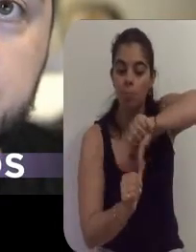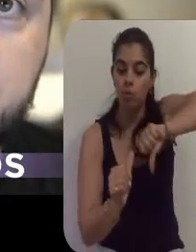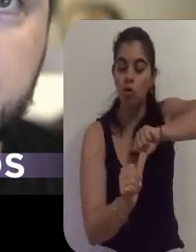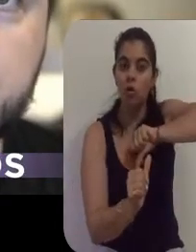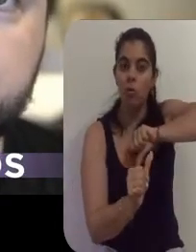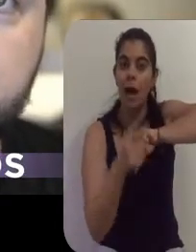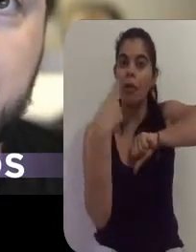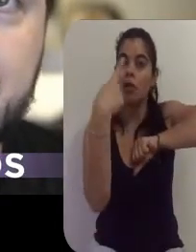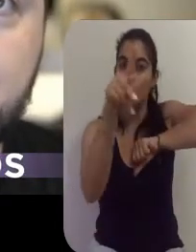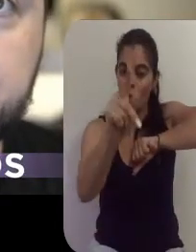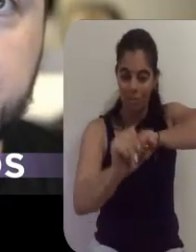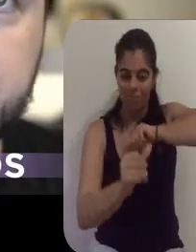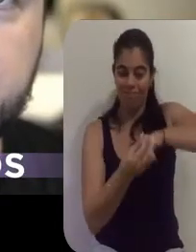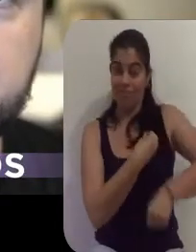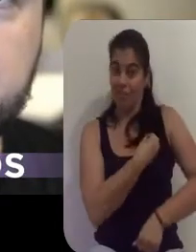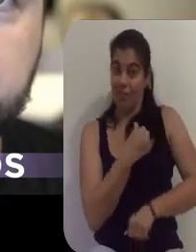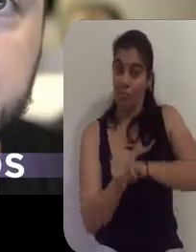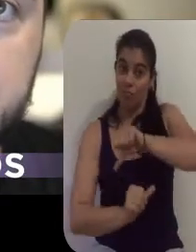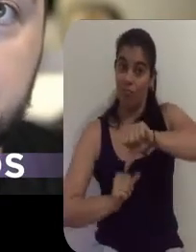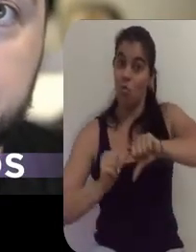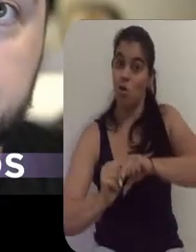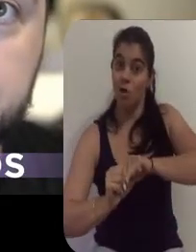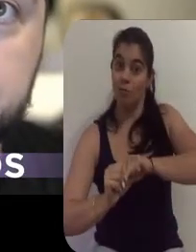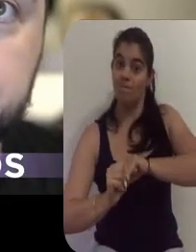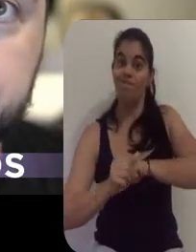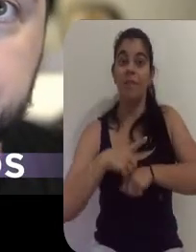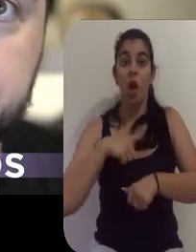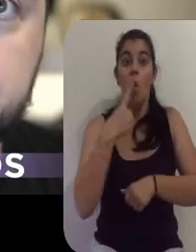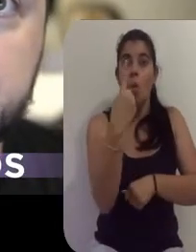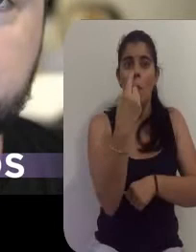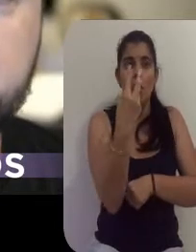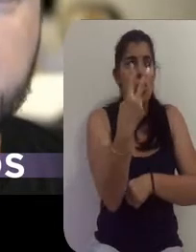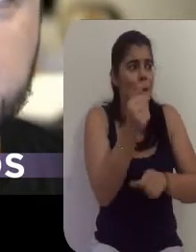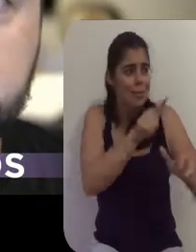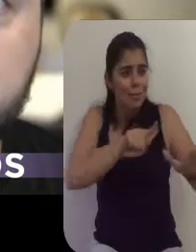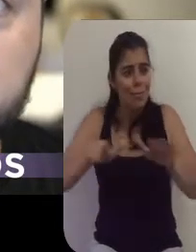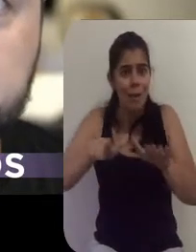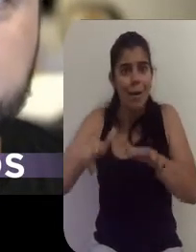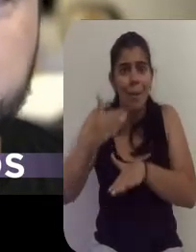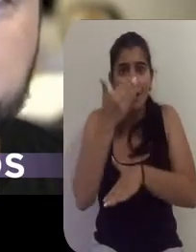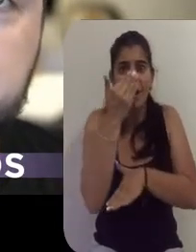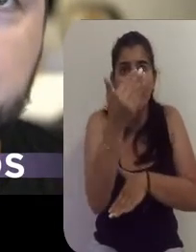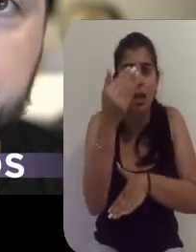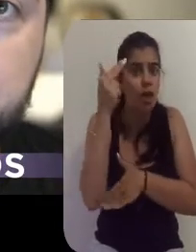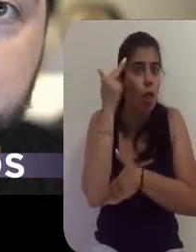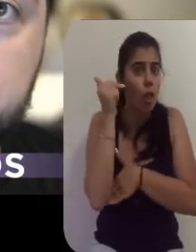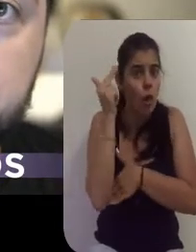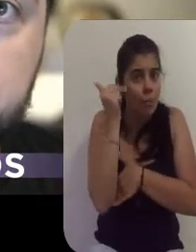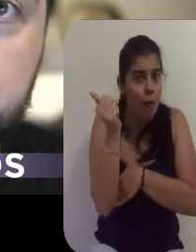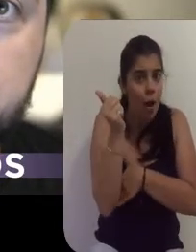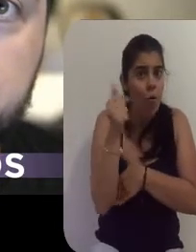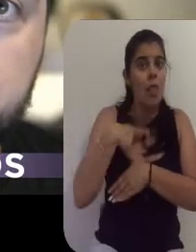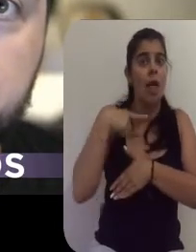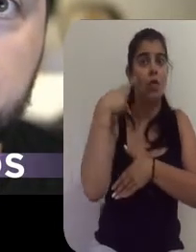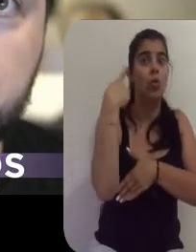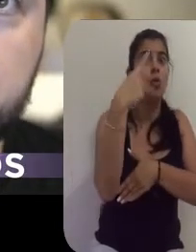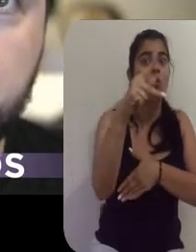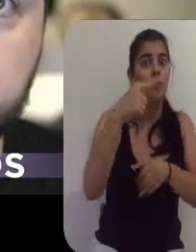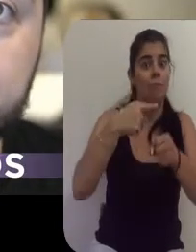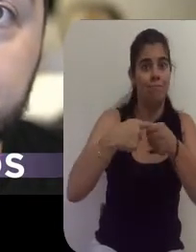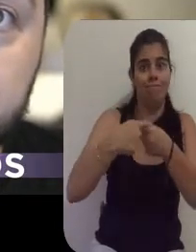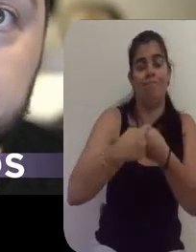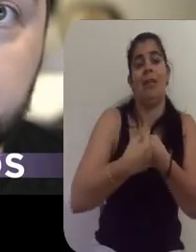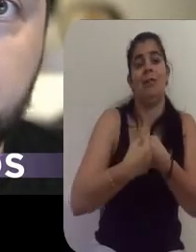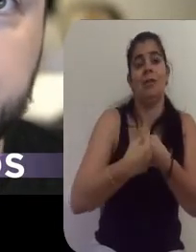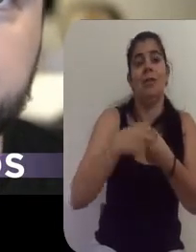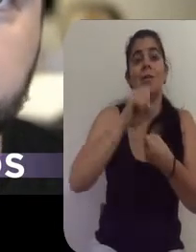máximo, de normalidade na sua cidade. Se você está em São Paulo, você tem menos tempo do que isso. Daqui